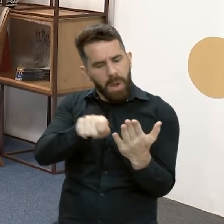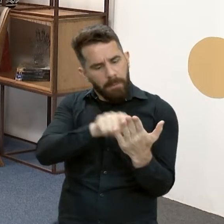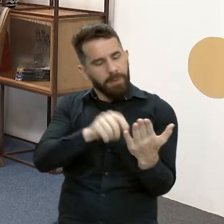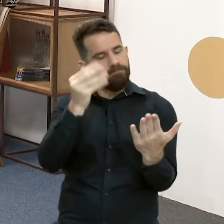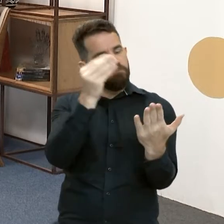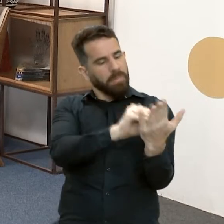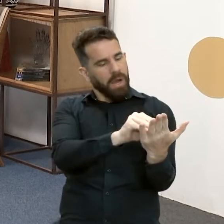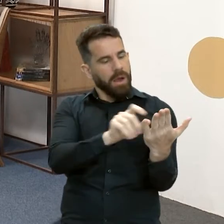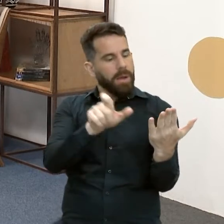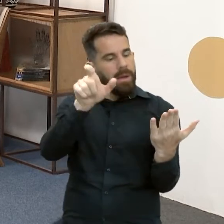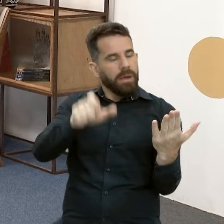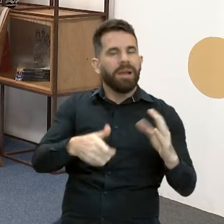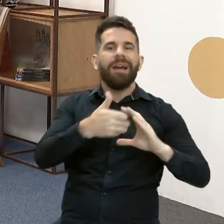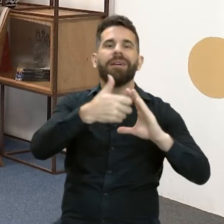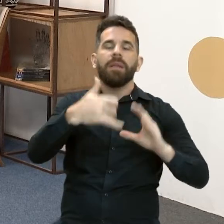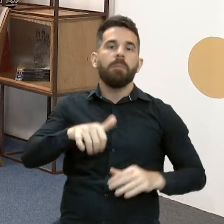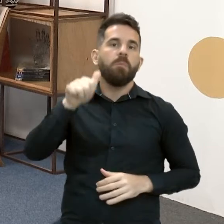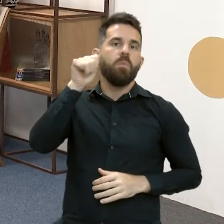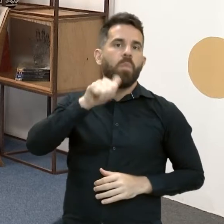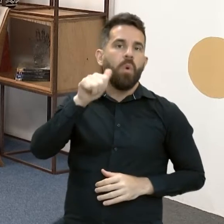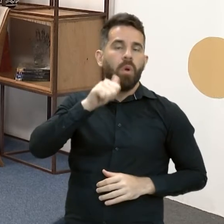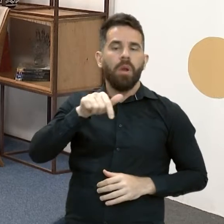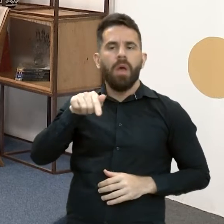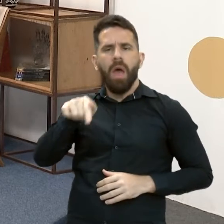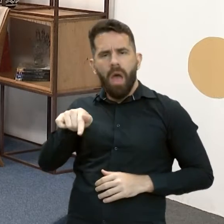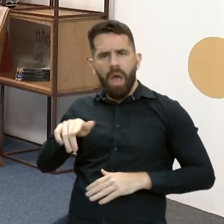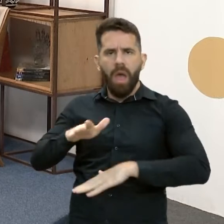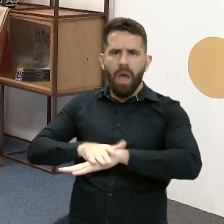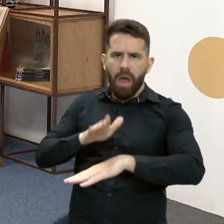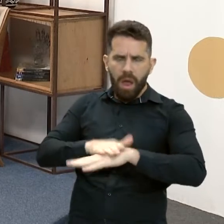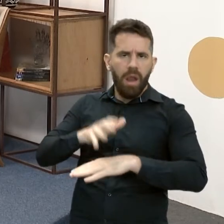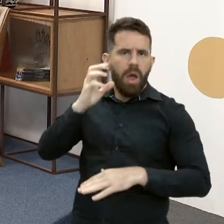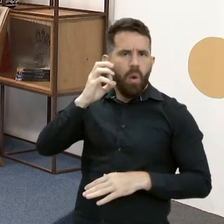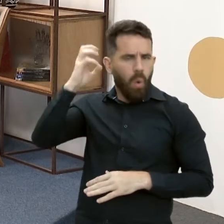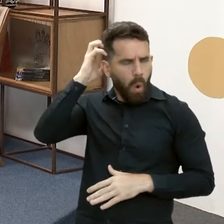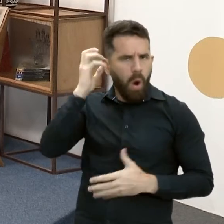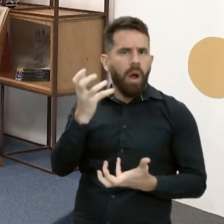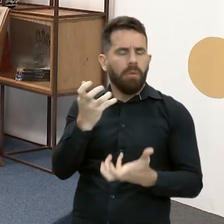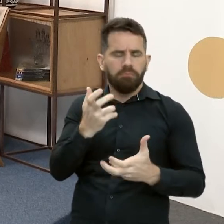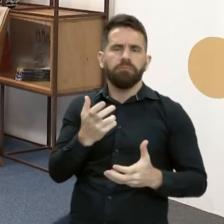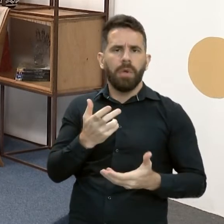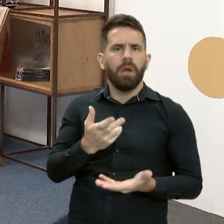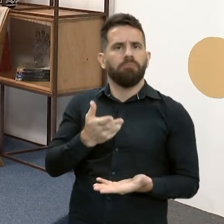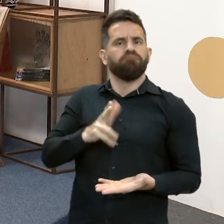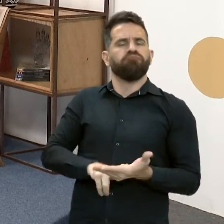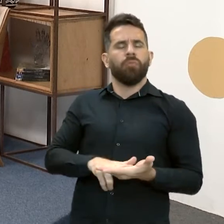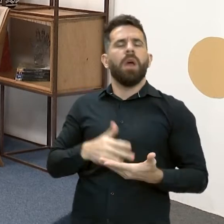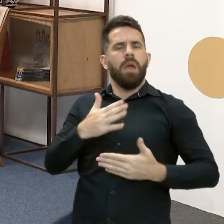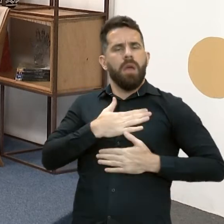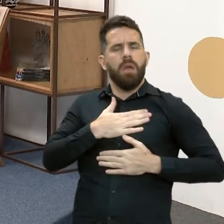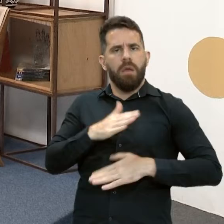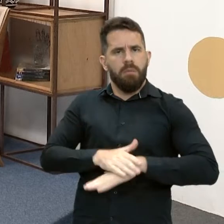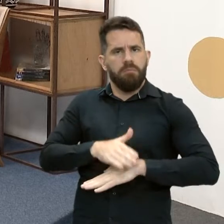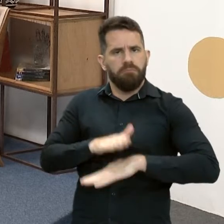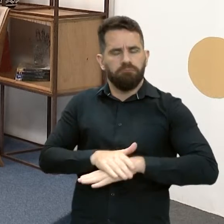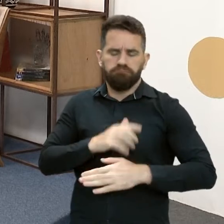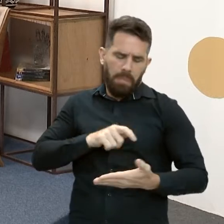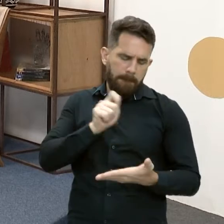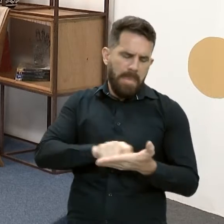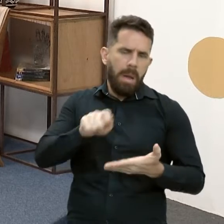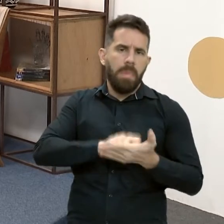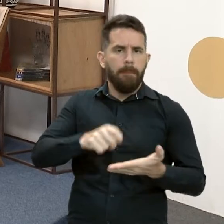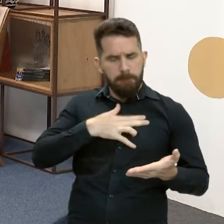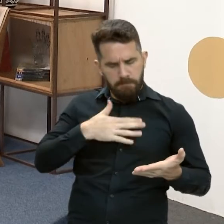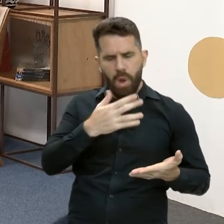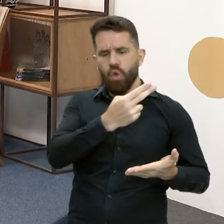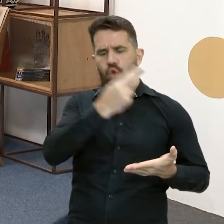enquanto uma mulher que deve assinar, sim, os próprios textos e dizer à sociedade que é capaz disso e de que produz